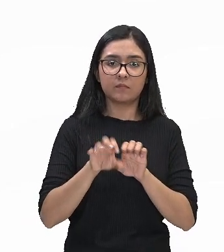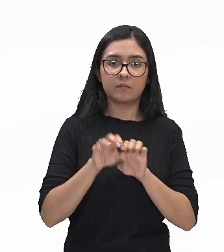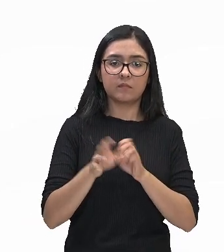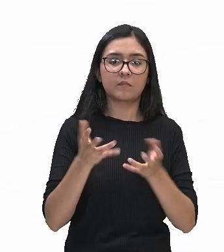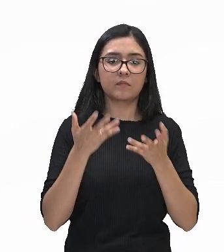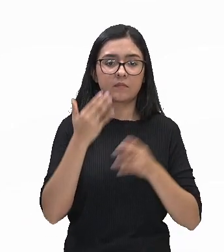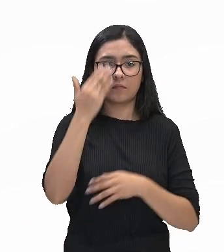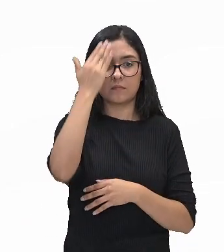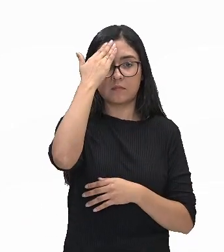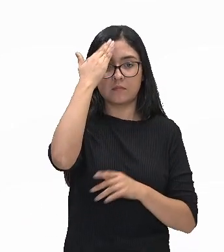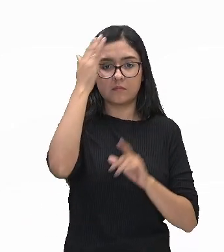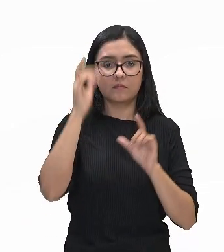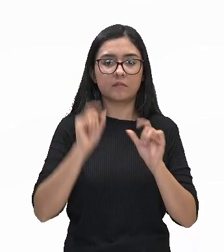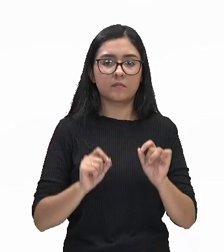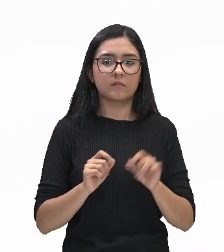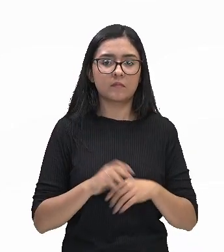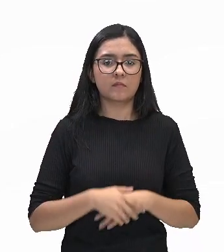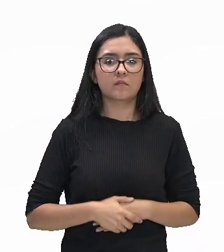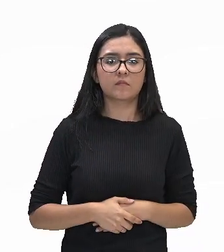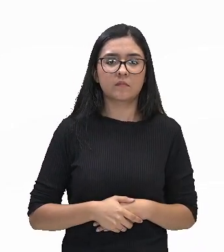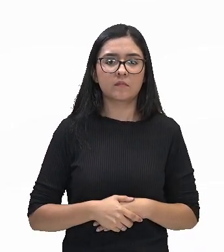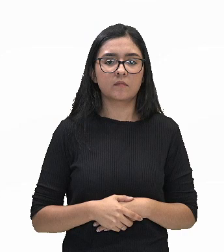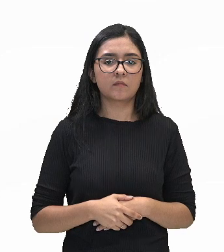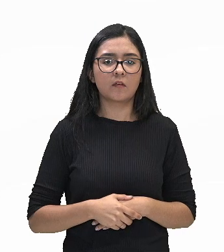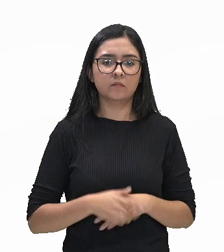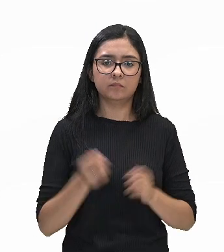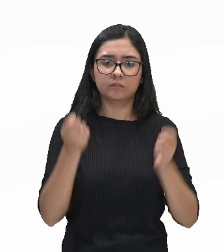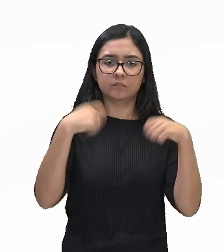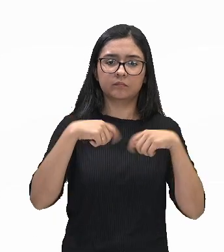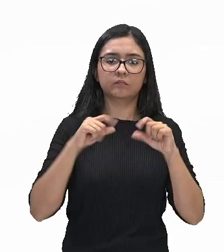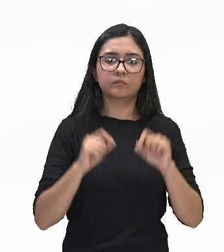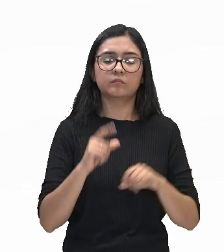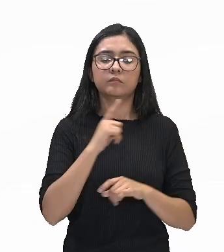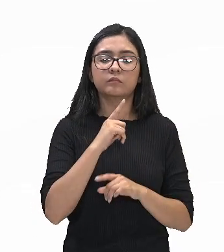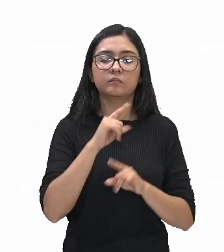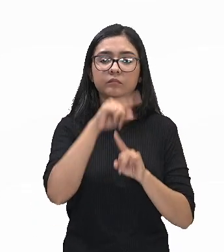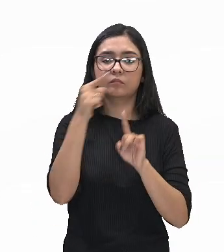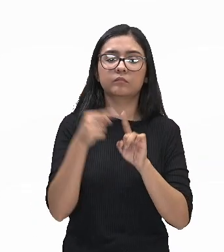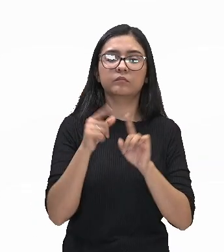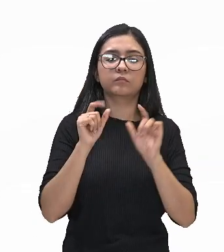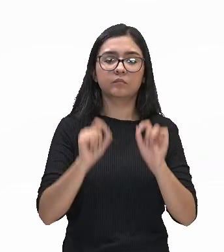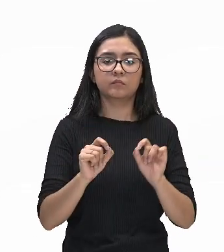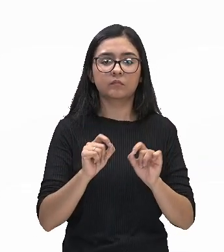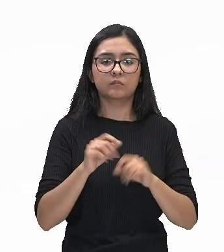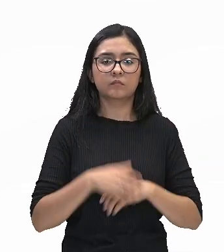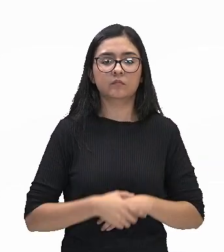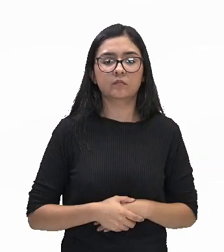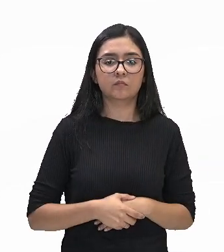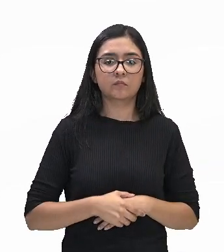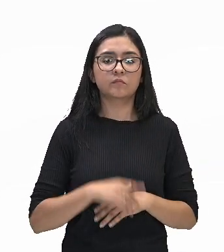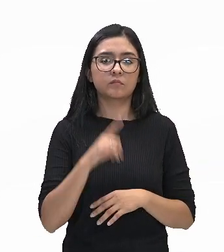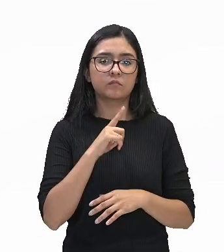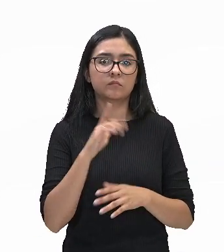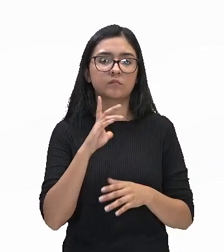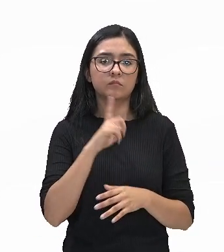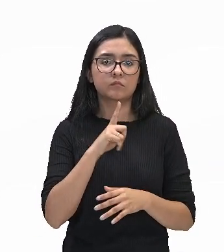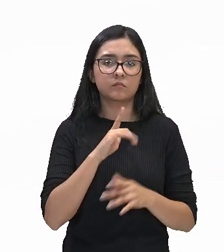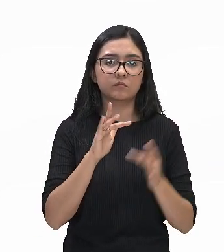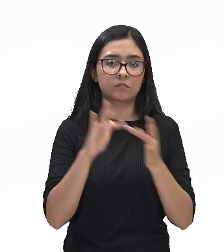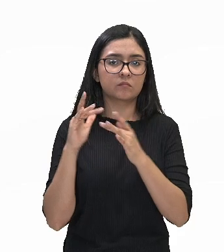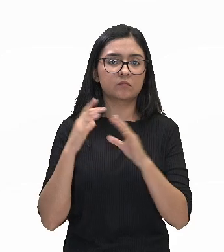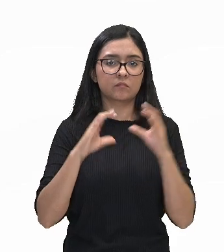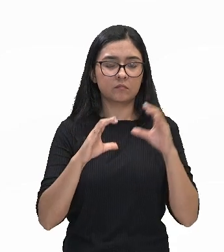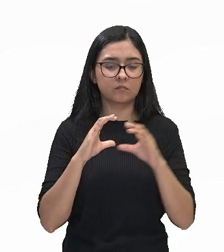de contato funciona, lembram? Essa função tem o objetivo de instaurar ou manter o contato,